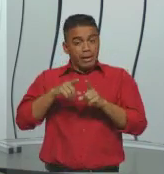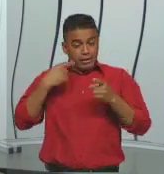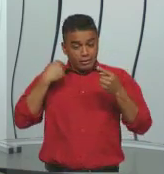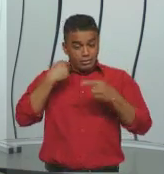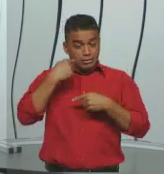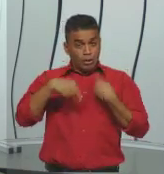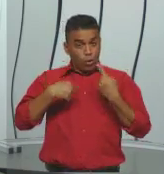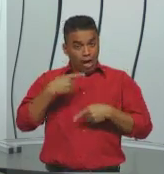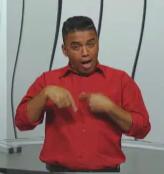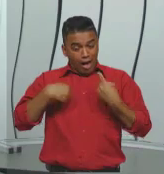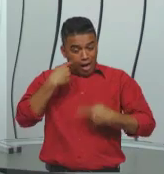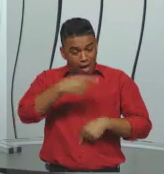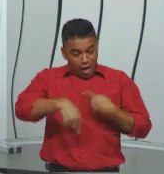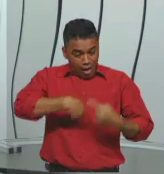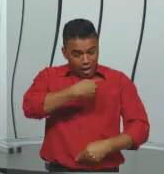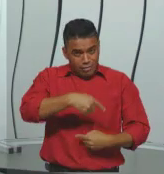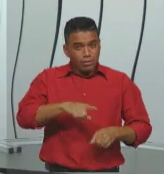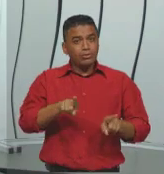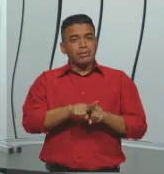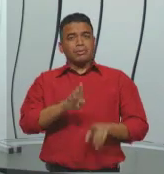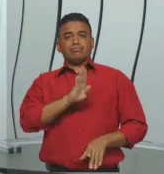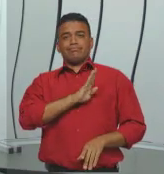cardiovasculares.